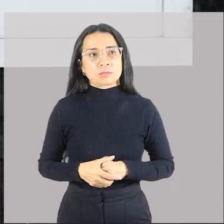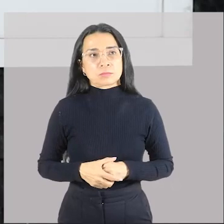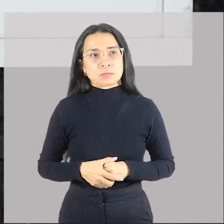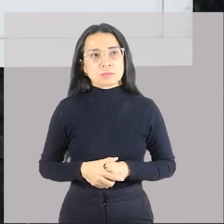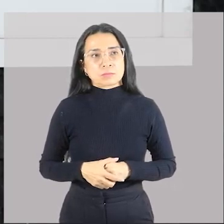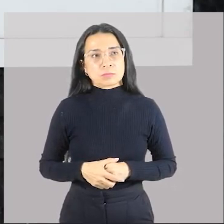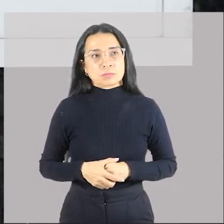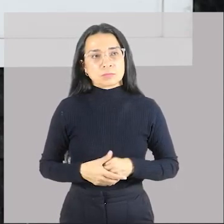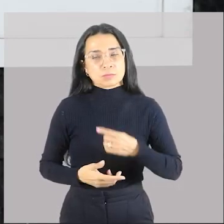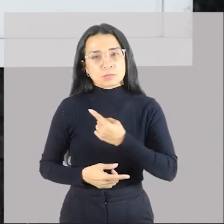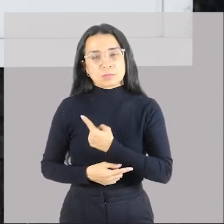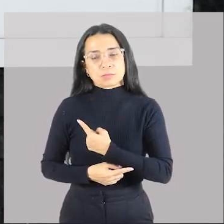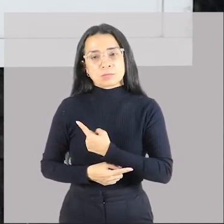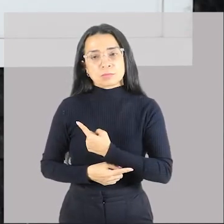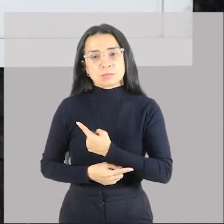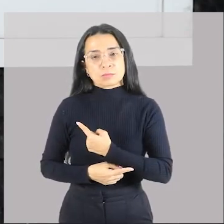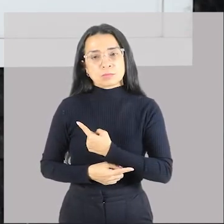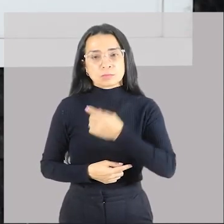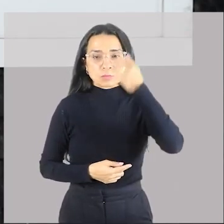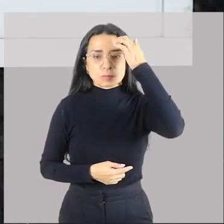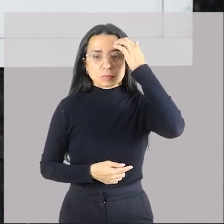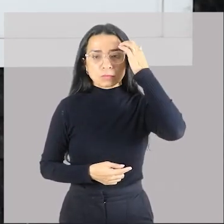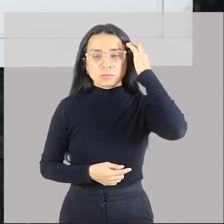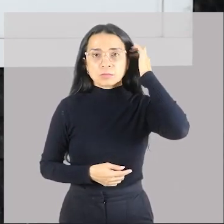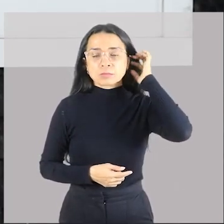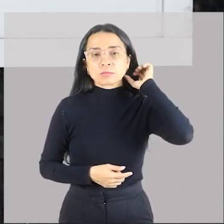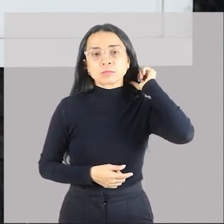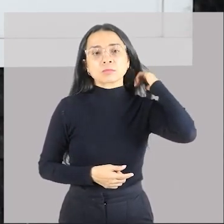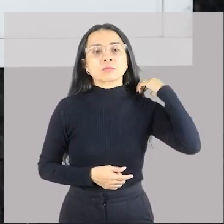de 1.100. Então, você vai pegar 1.100